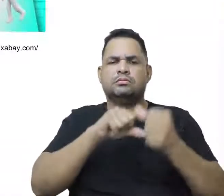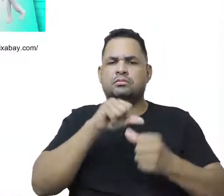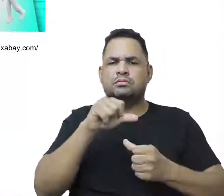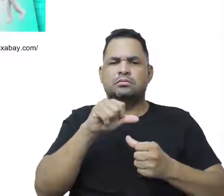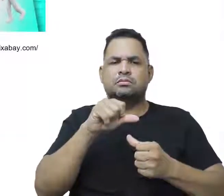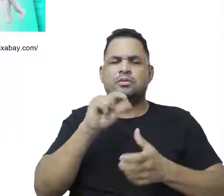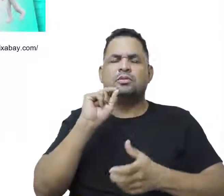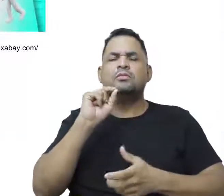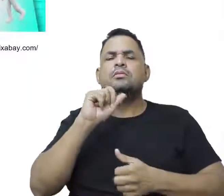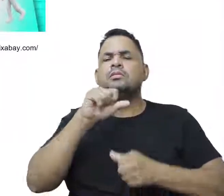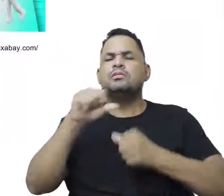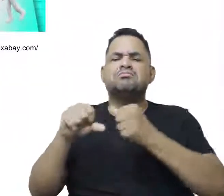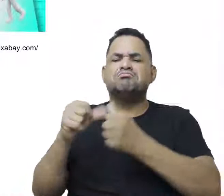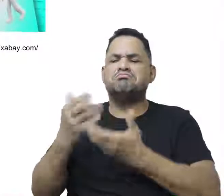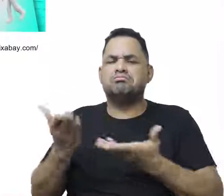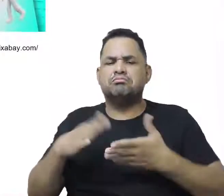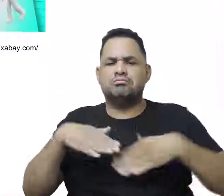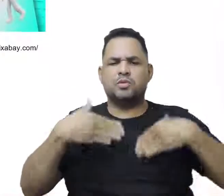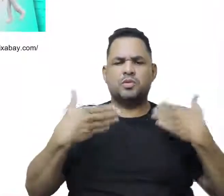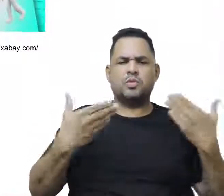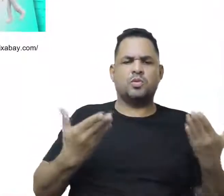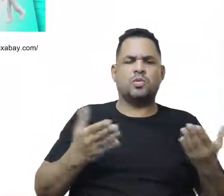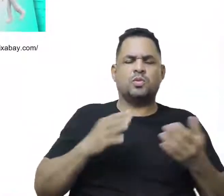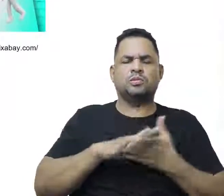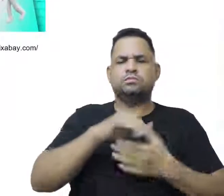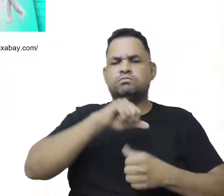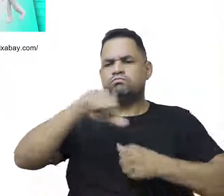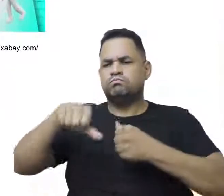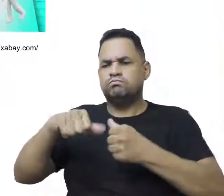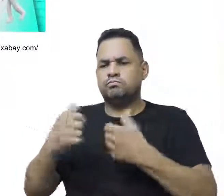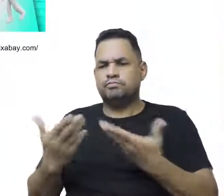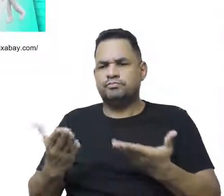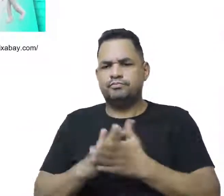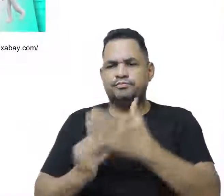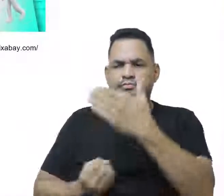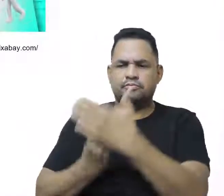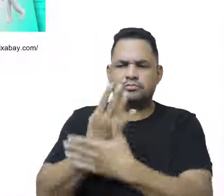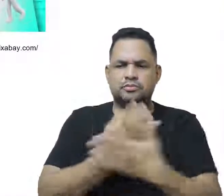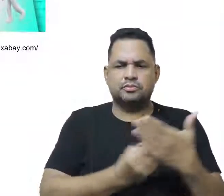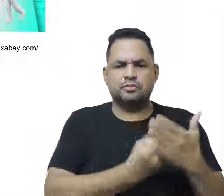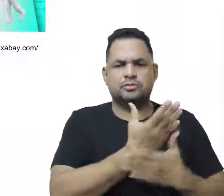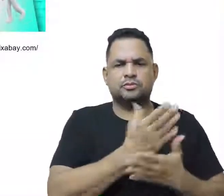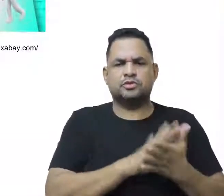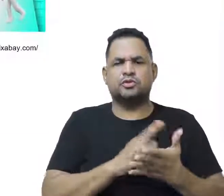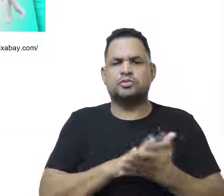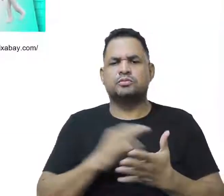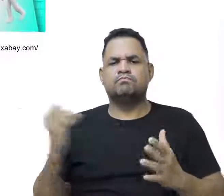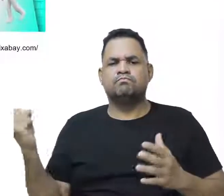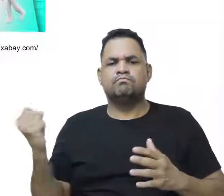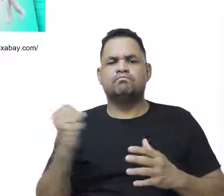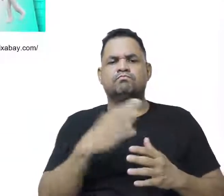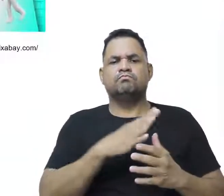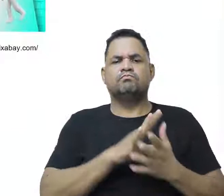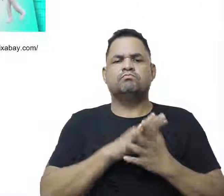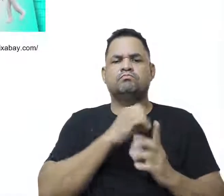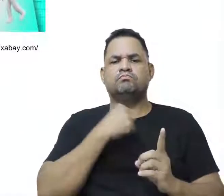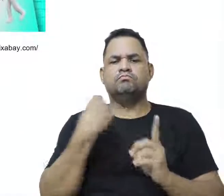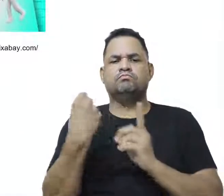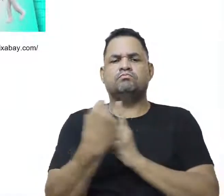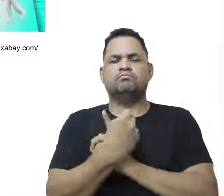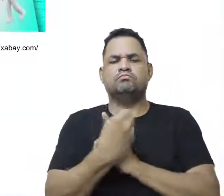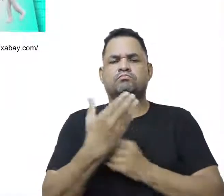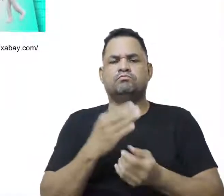que que mudou né quais são essas mudanças que surgiram com esse novo essa nova sociedade